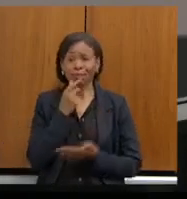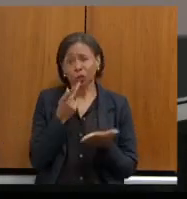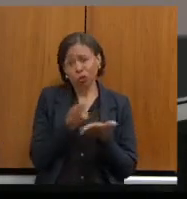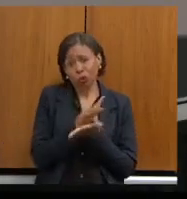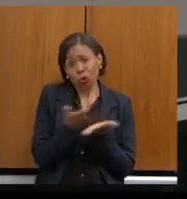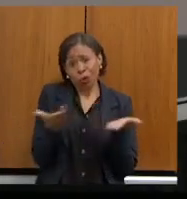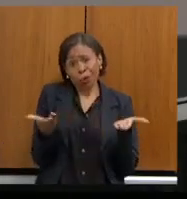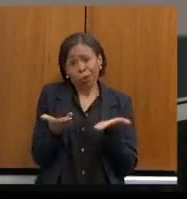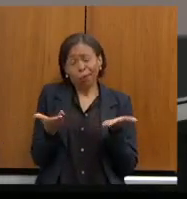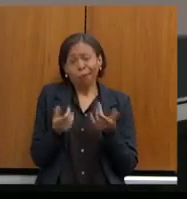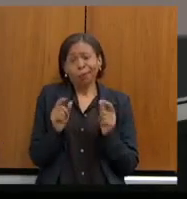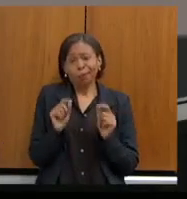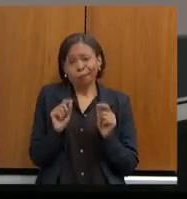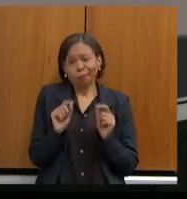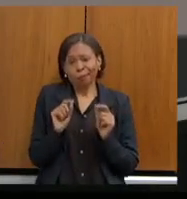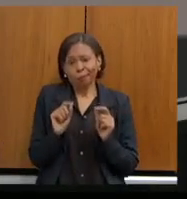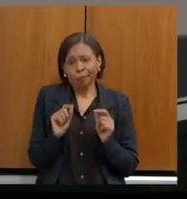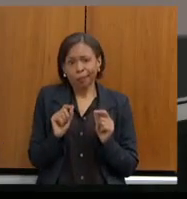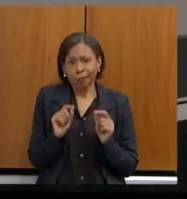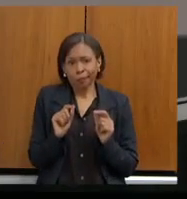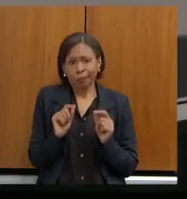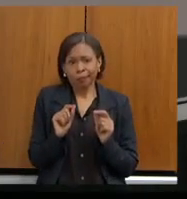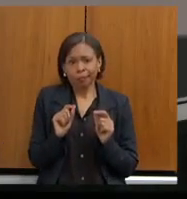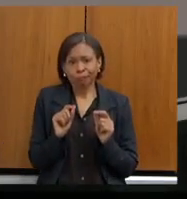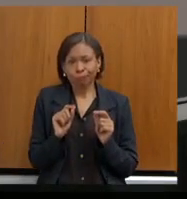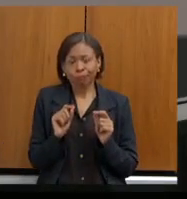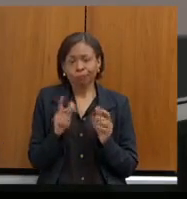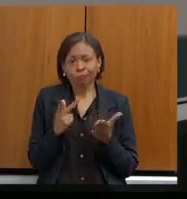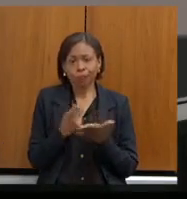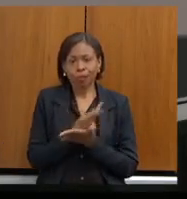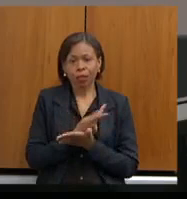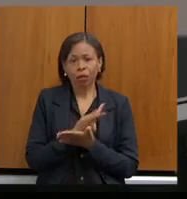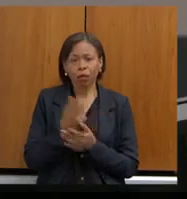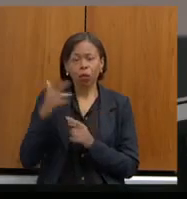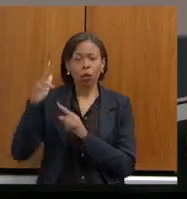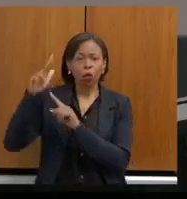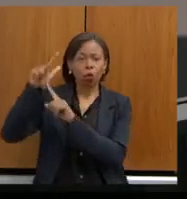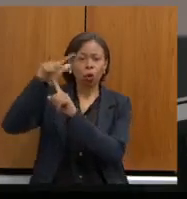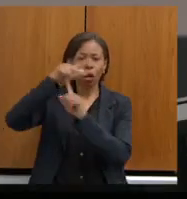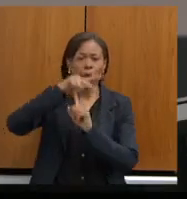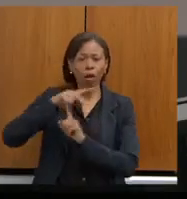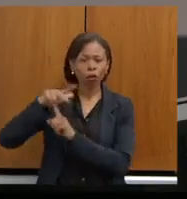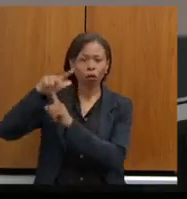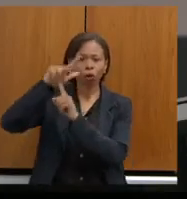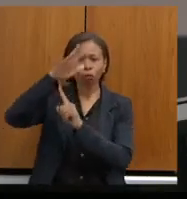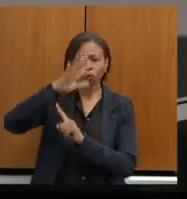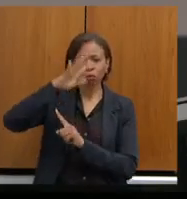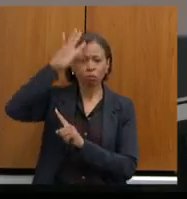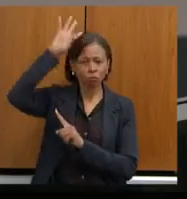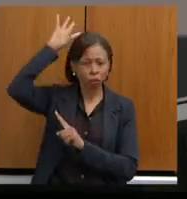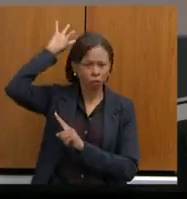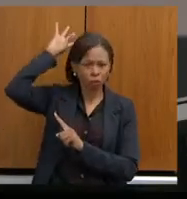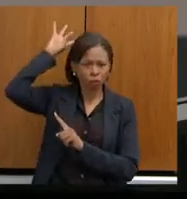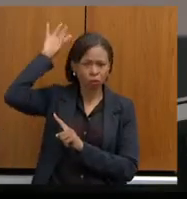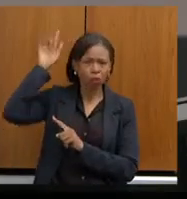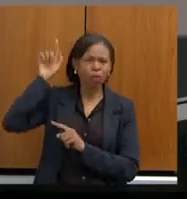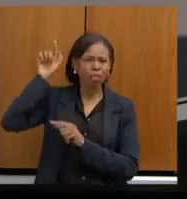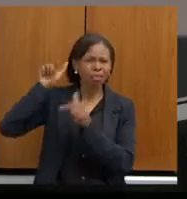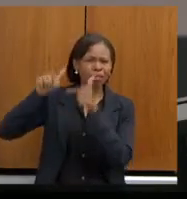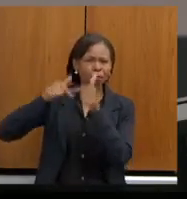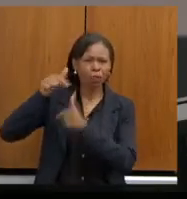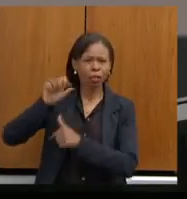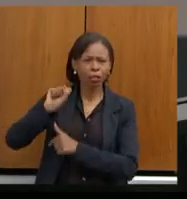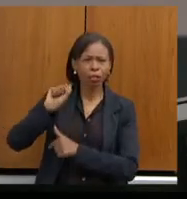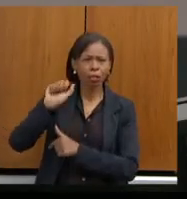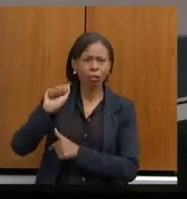que foi a queda do helicóptero grande do Corpo de Bombeiros lá que fazer o serviço do